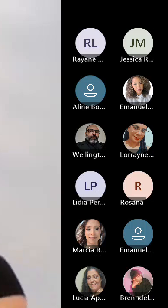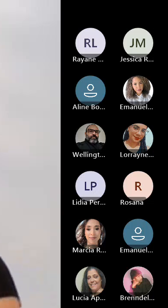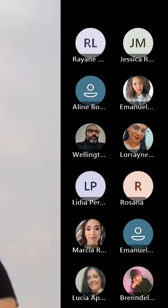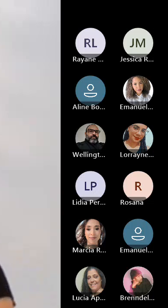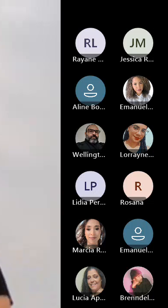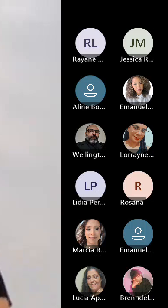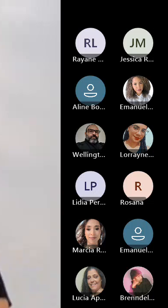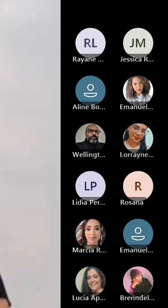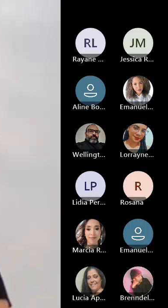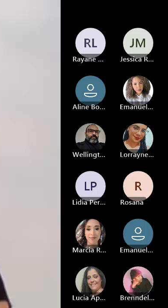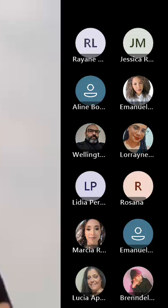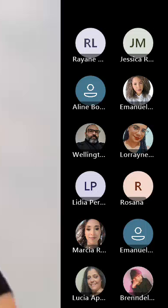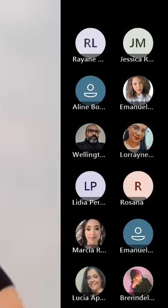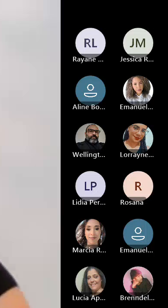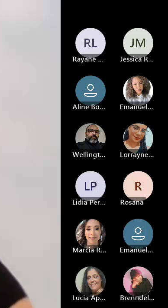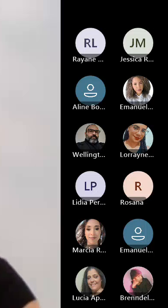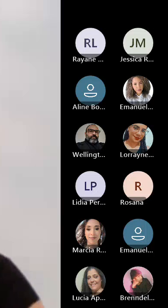Gente, parece que...